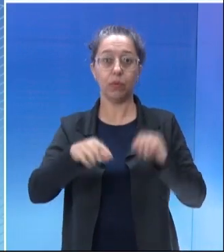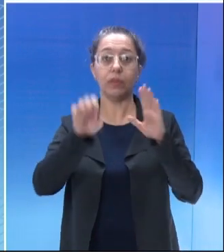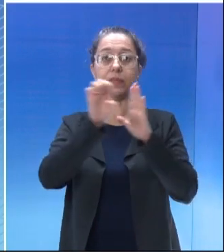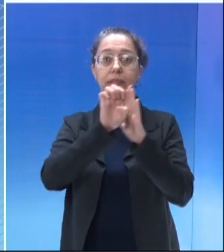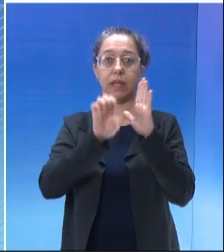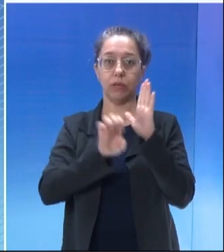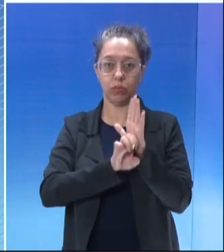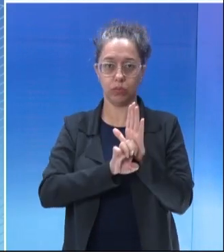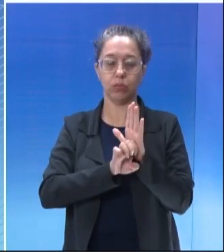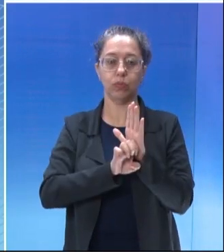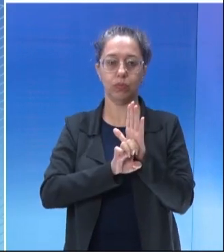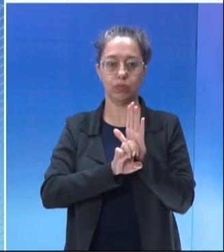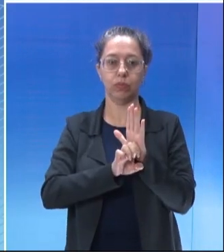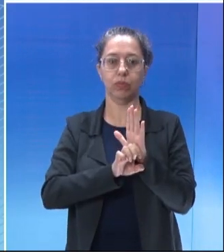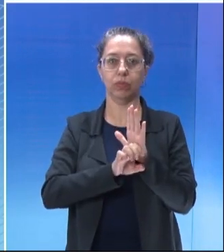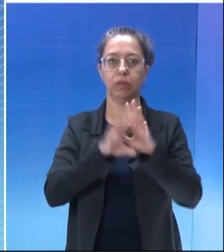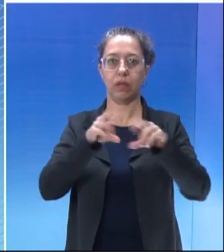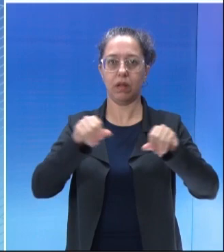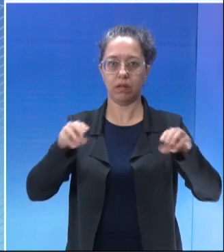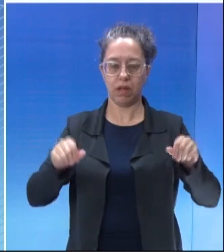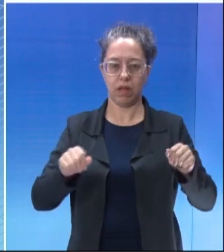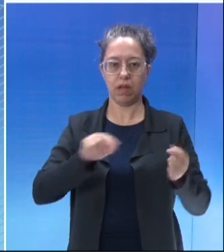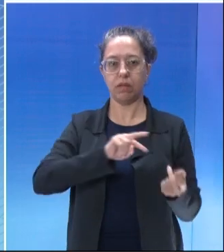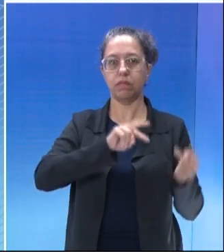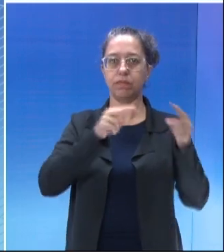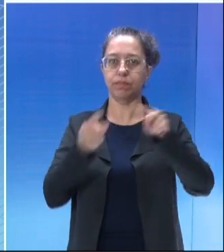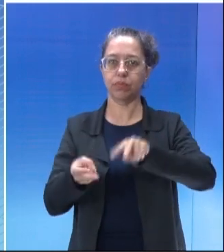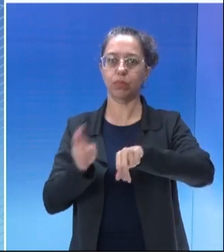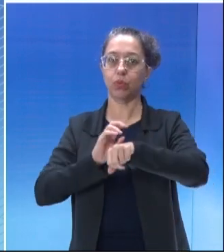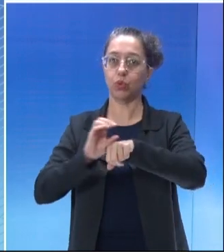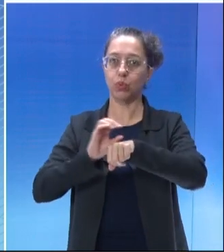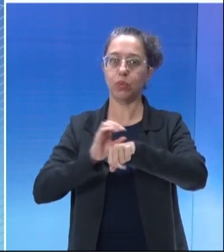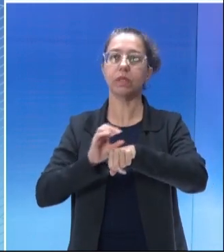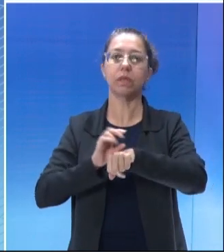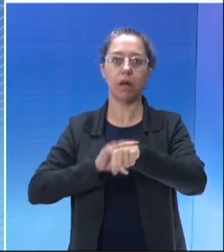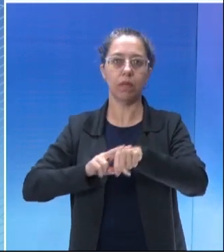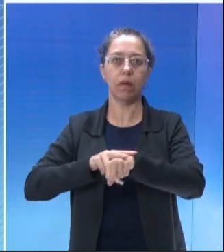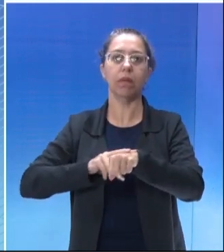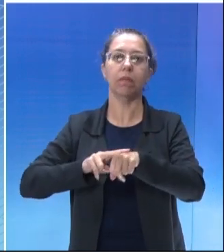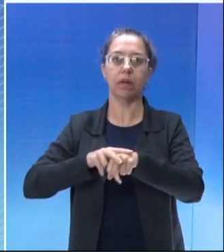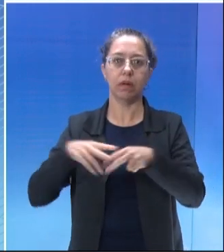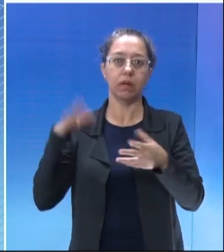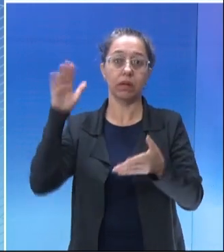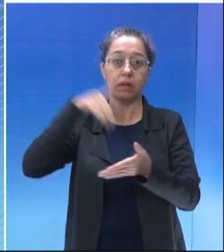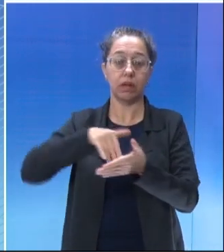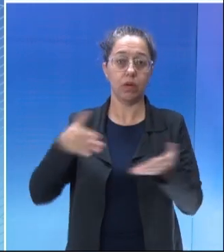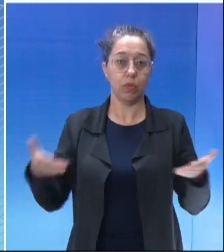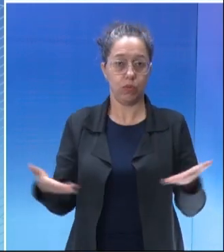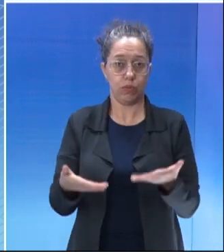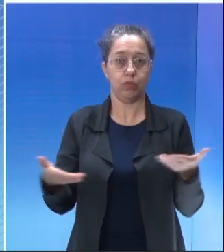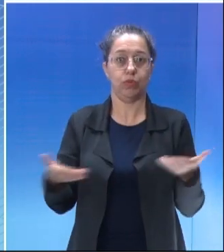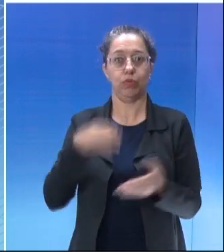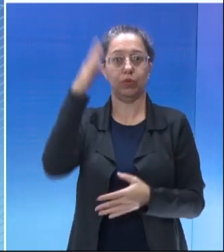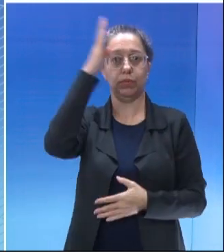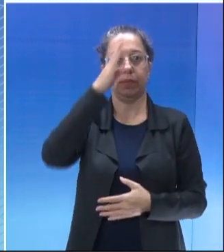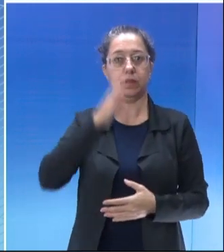em 1988, com a Constituição Cidadã, a Constituição que está em vigor hoje no Brasil,